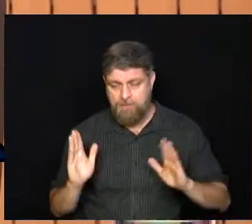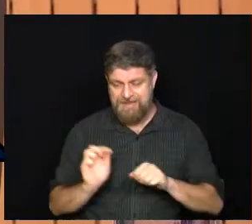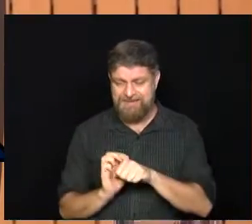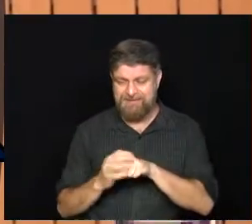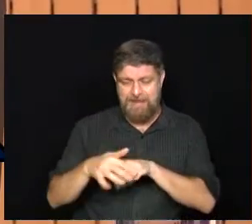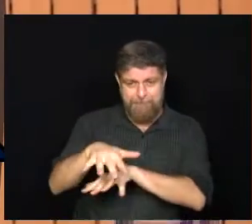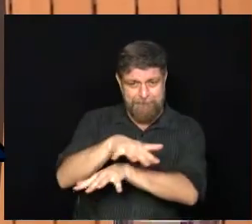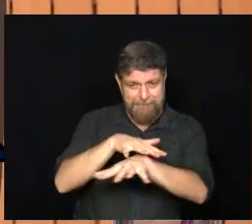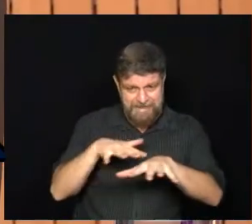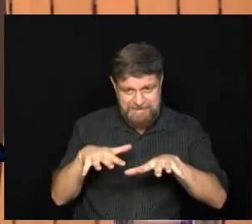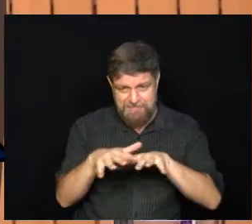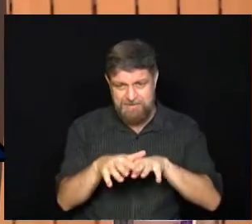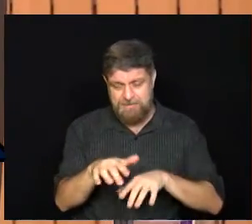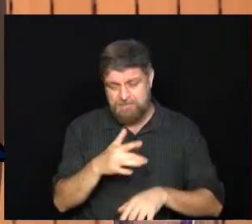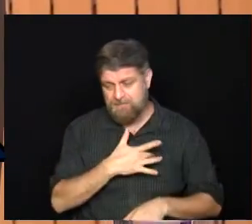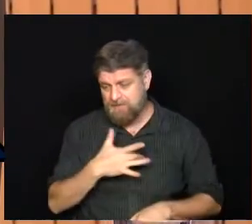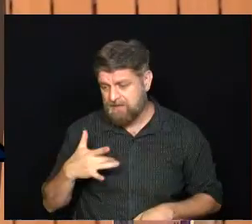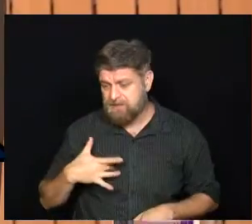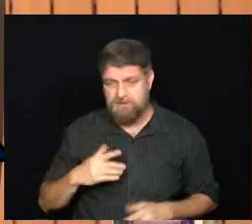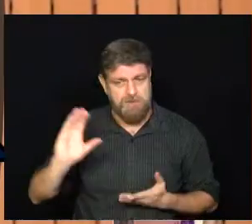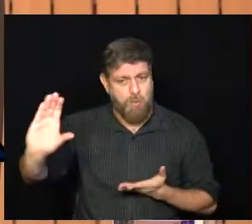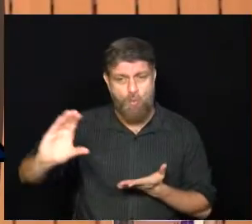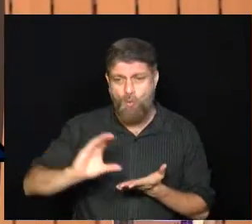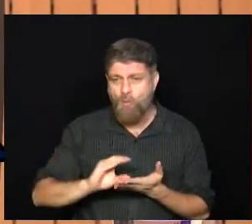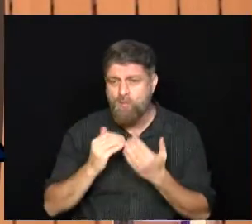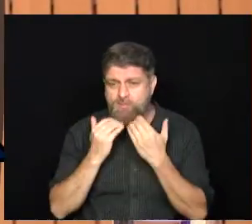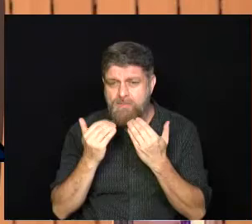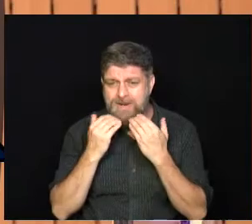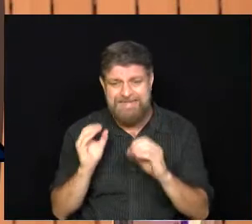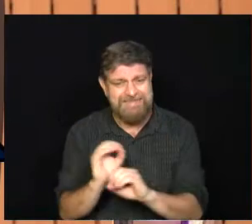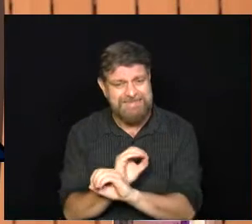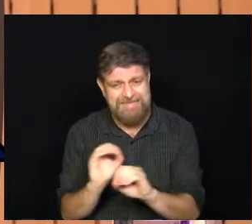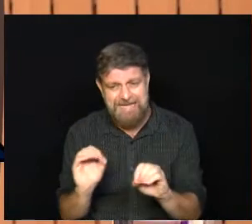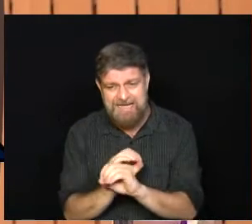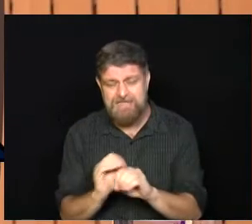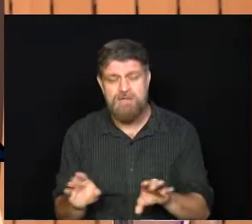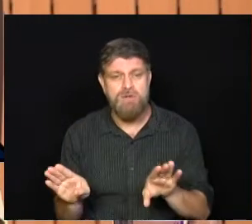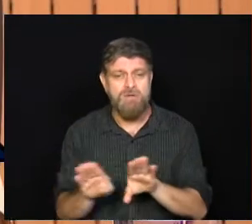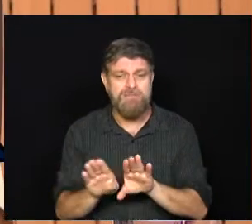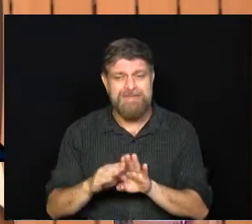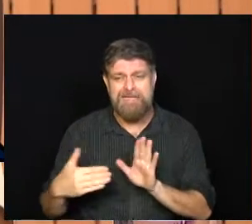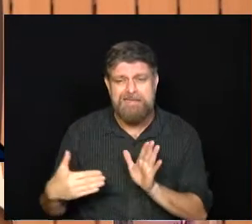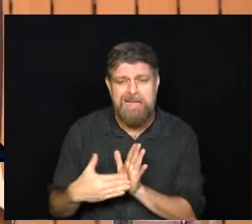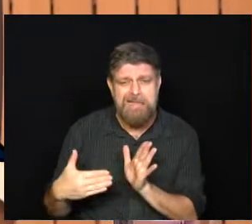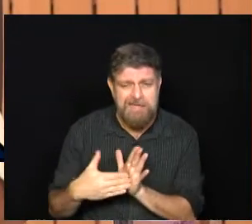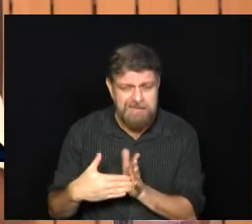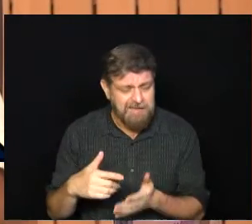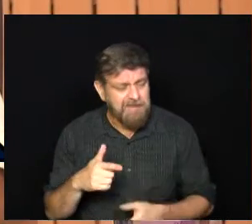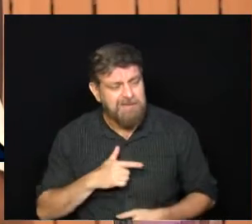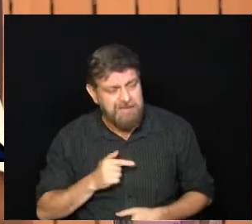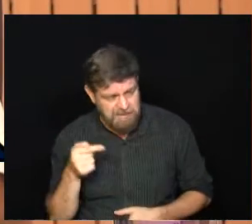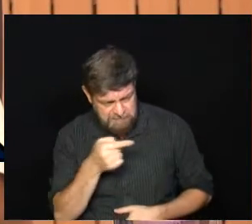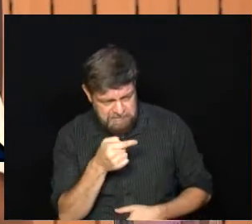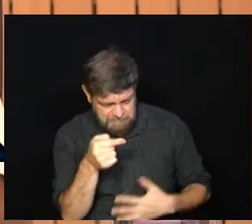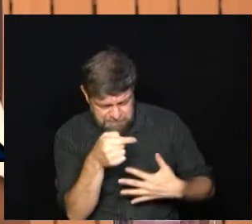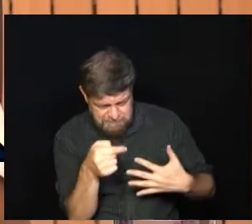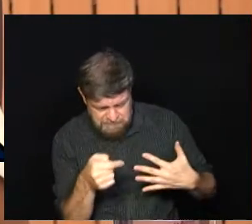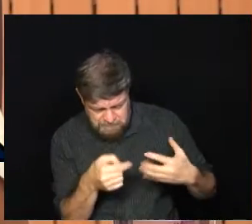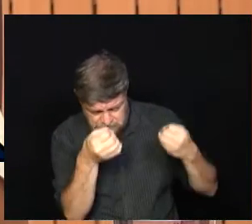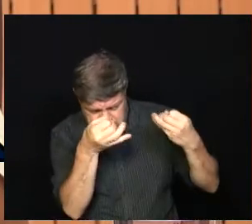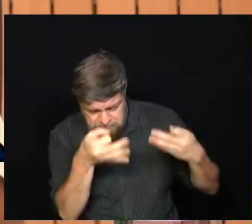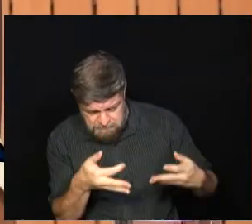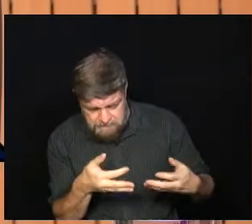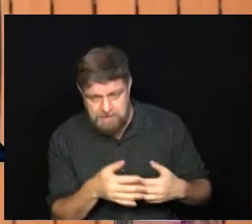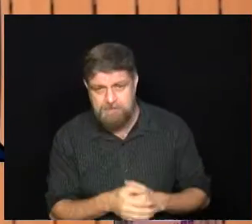dos repasses da saúde que não vieram, ou tem outras questões, entraves, enfim, se eu pudesse comentar para a gente, tá